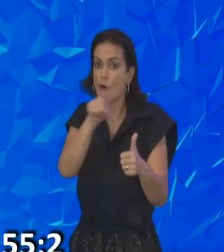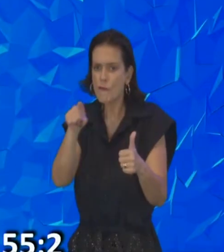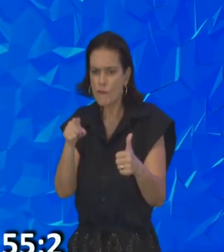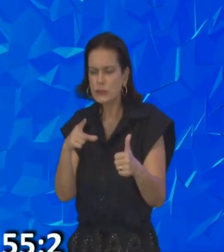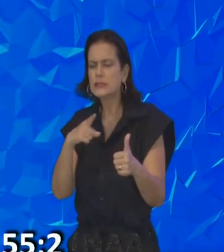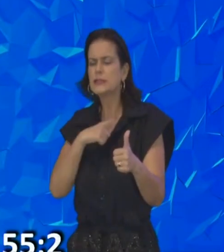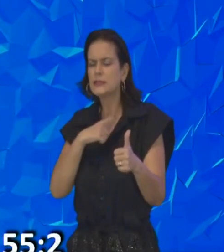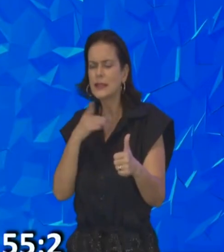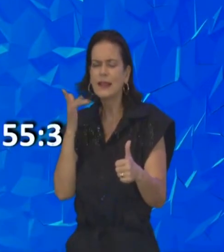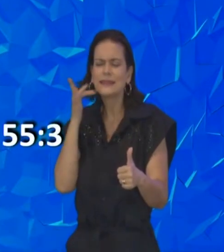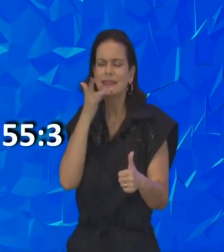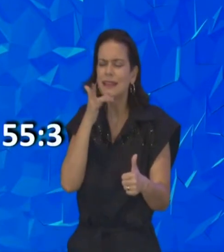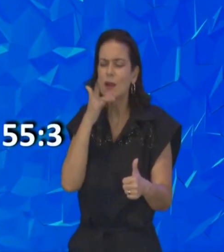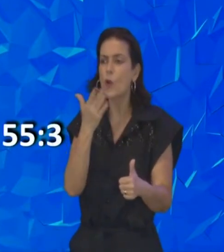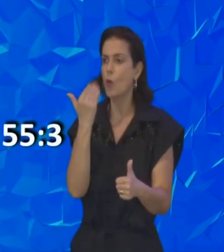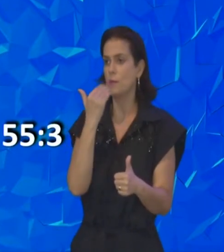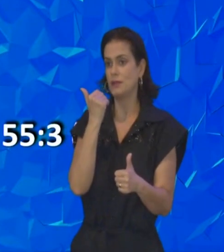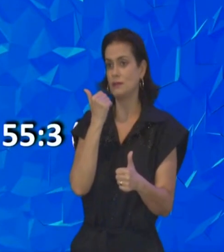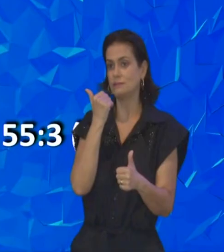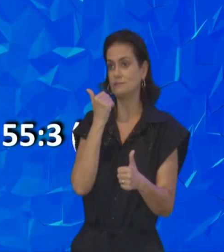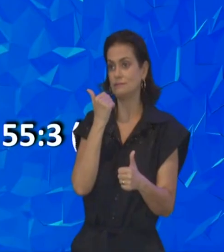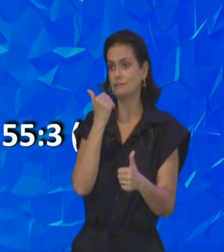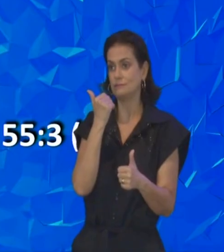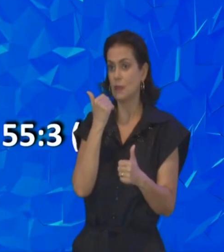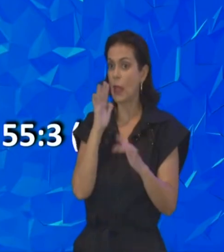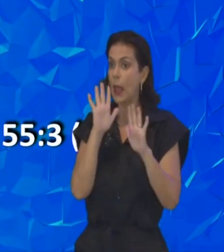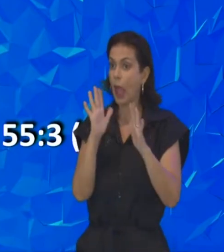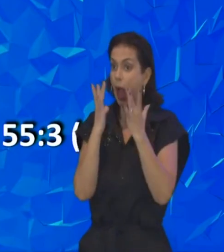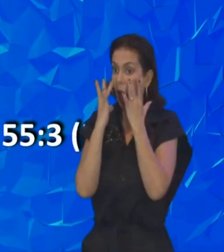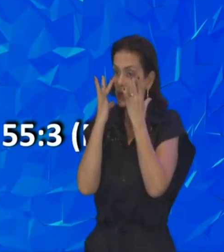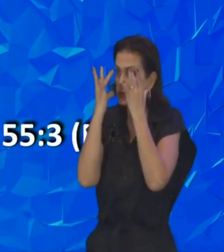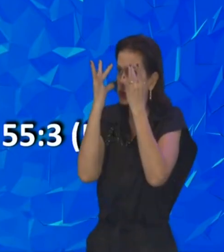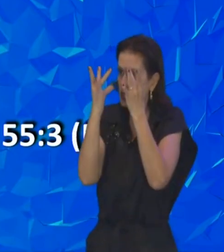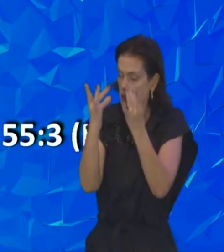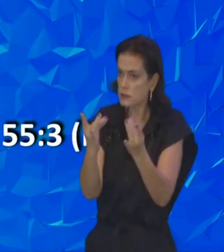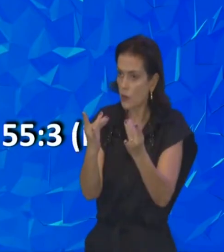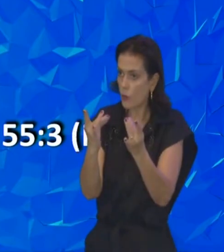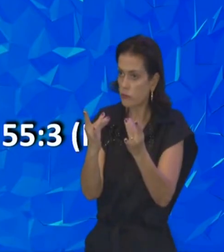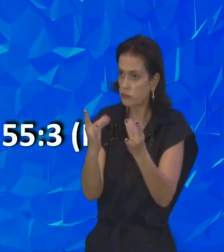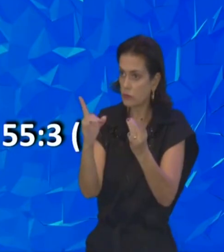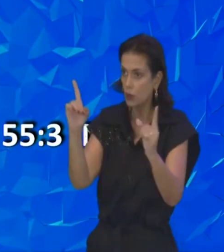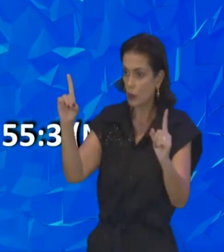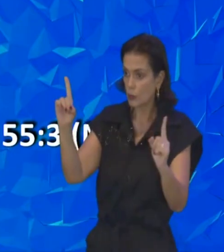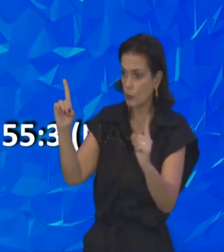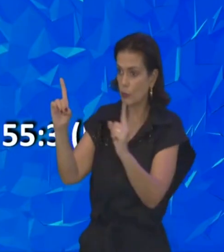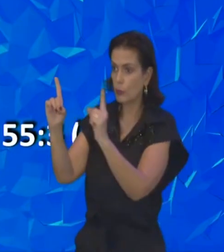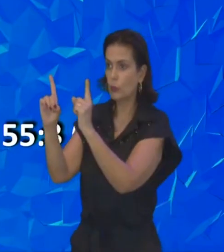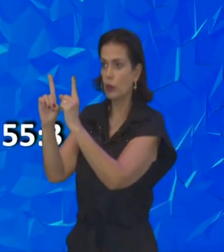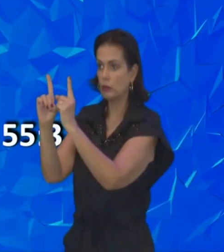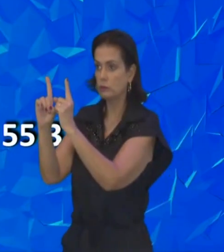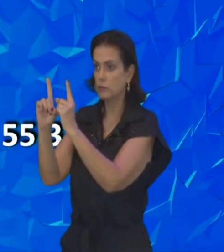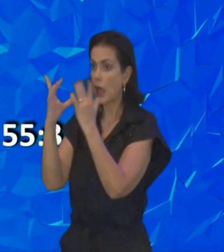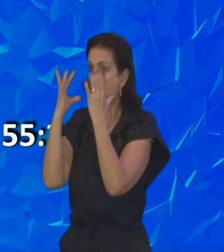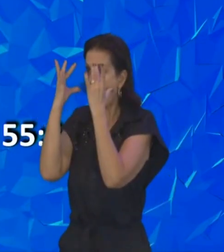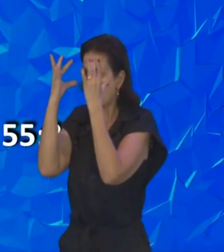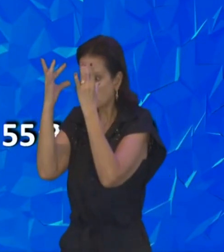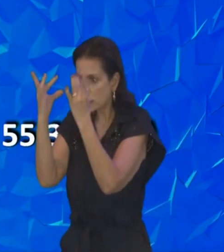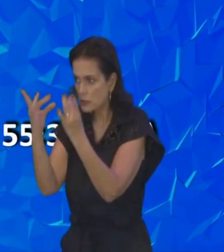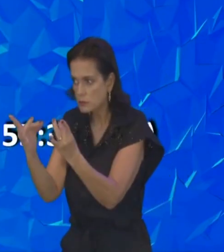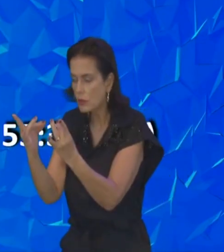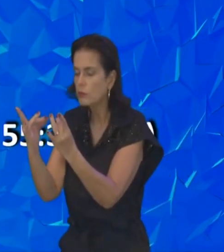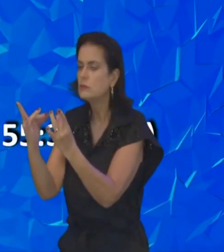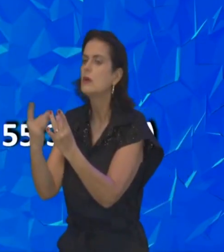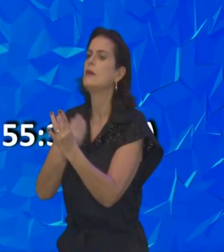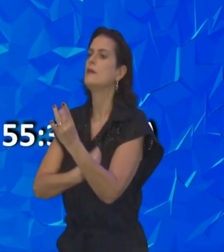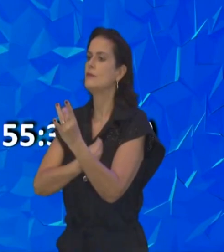saborear comidas deliciosas. Deem ouvidos e venham a mim, escutem e vocês viverão.